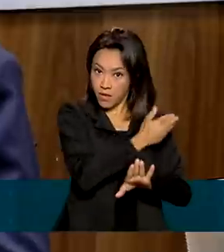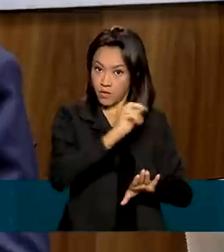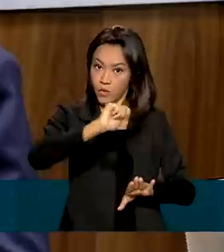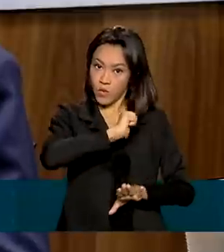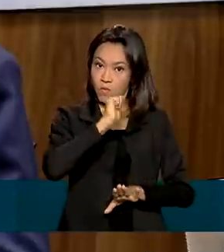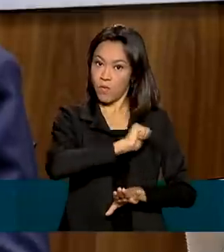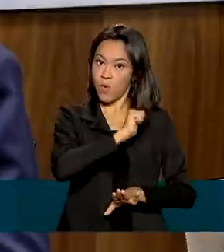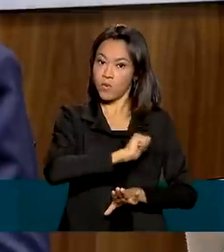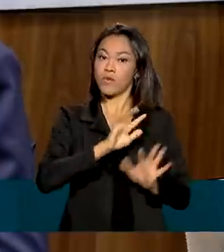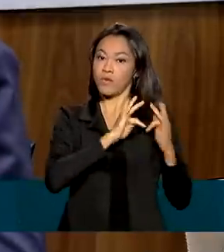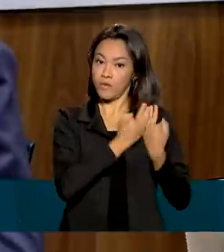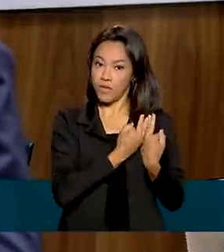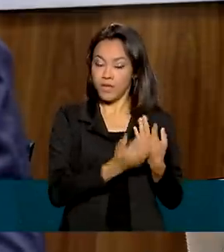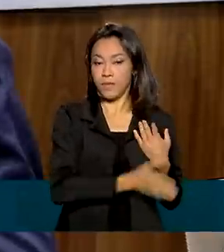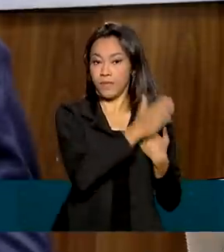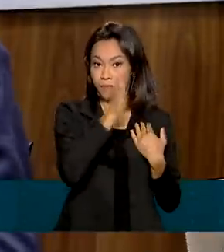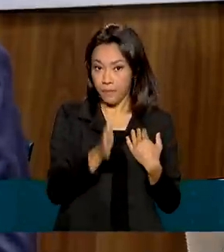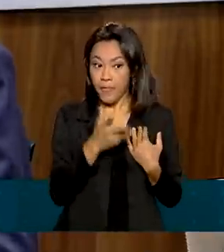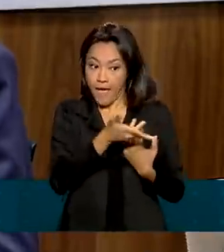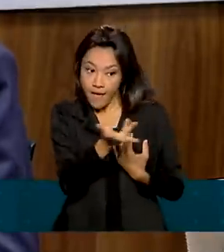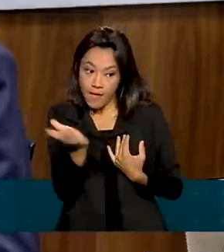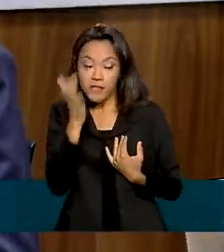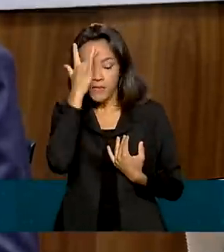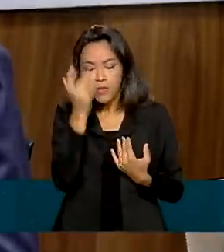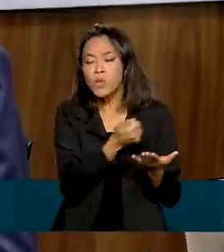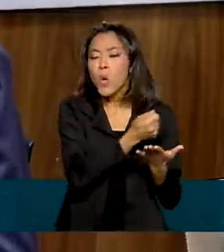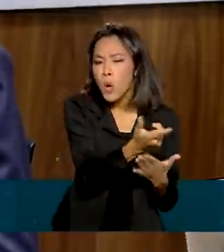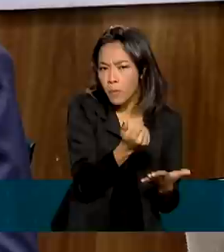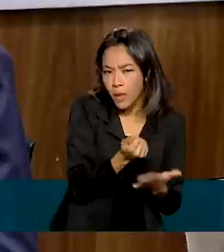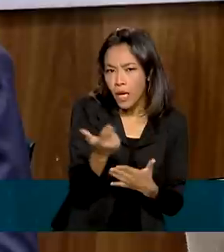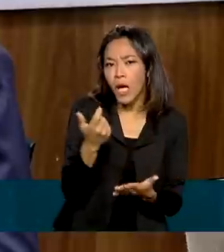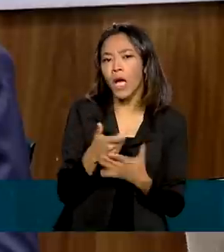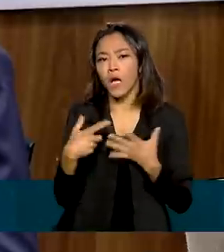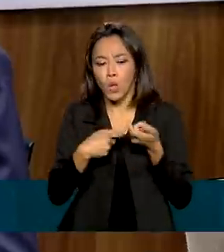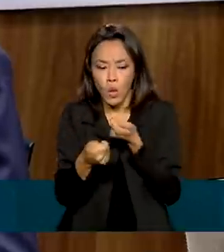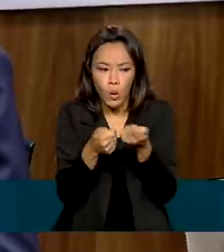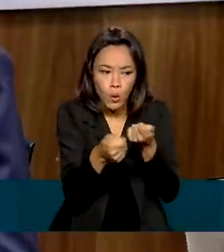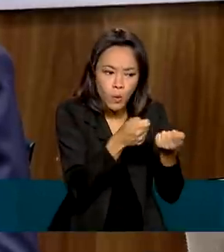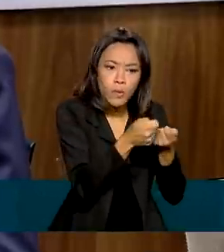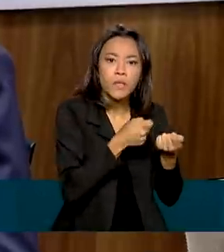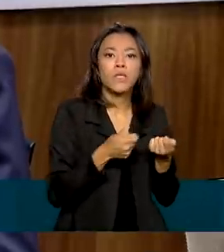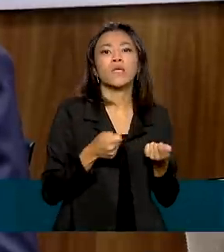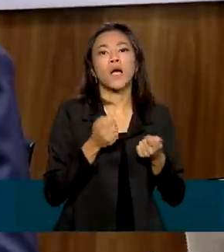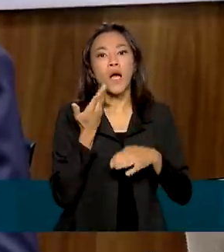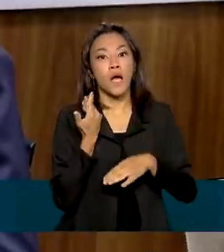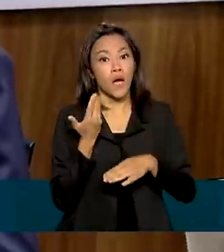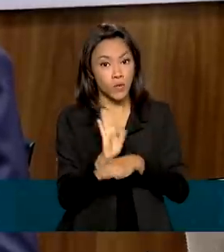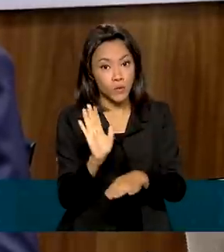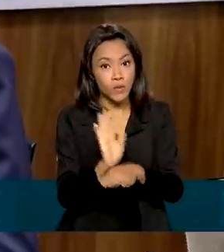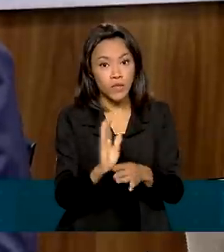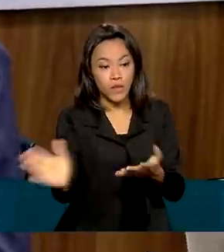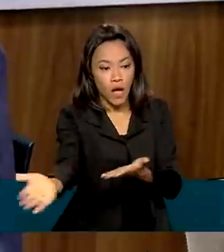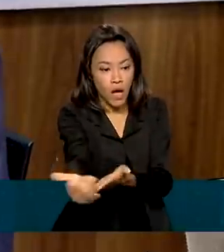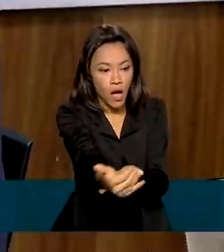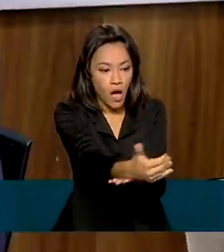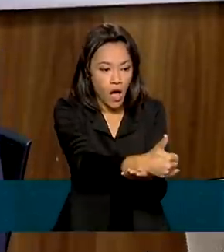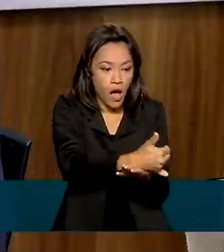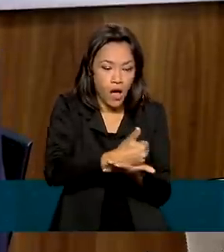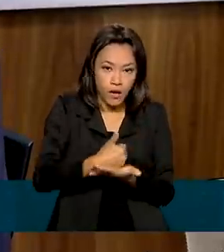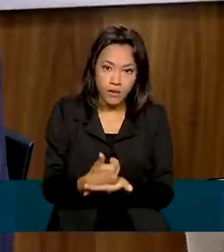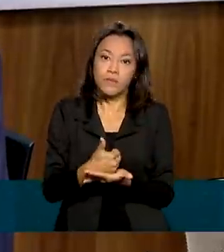os mais necessitados é comprar alguma coisa fizer a economia movimentar ajudando arrecadação